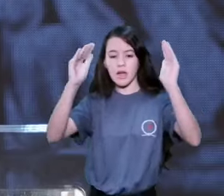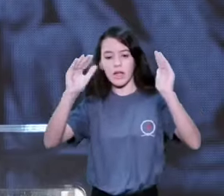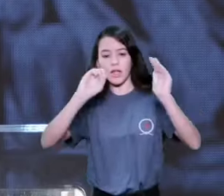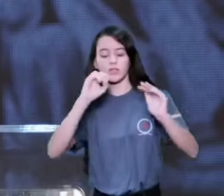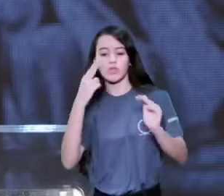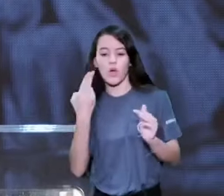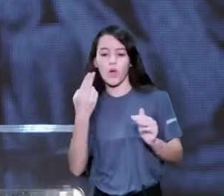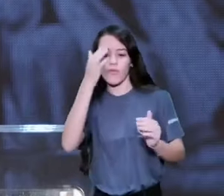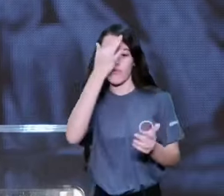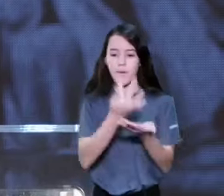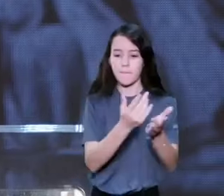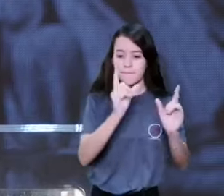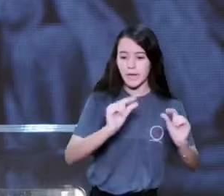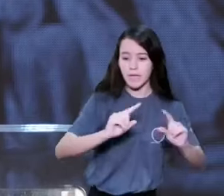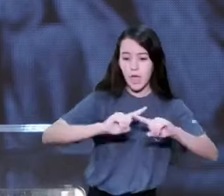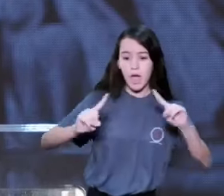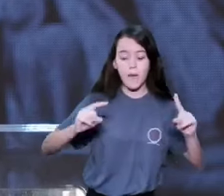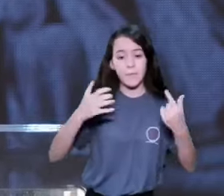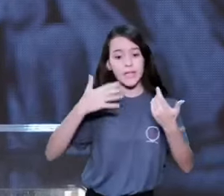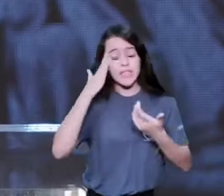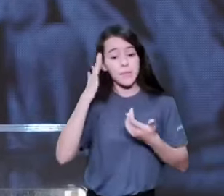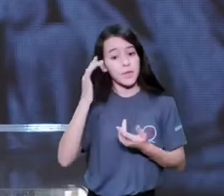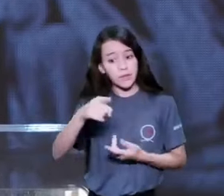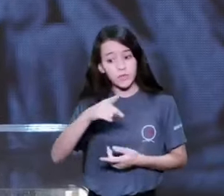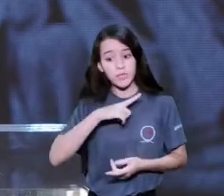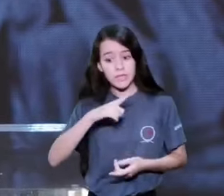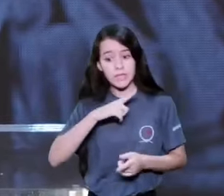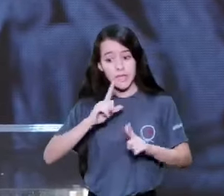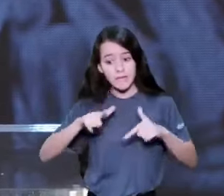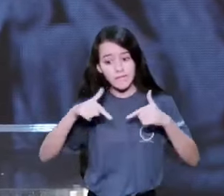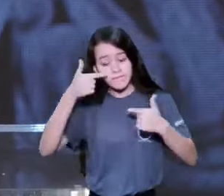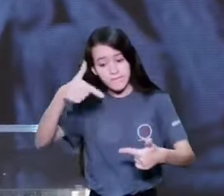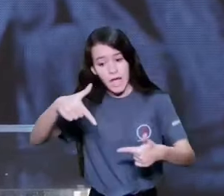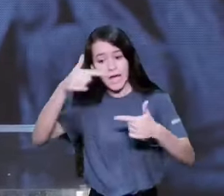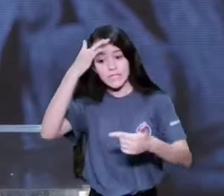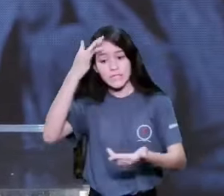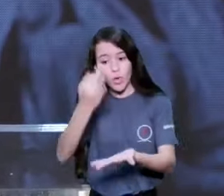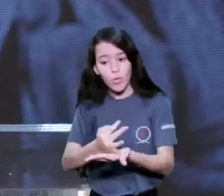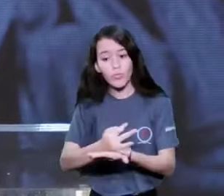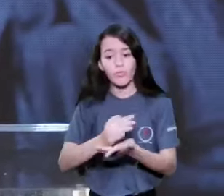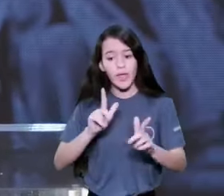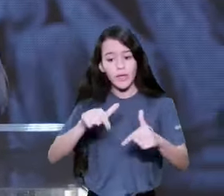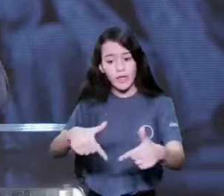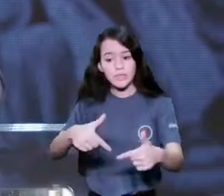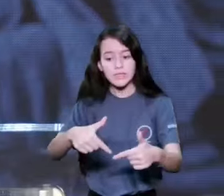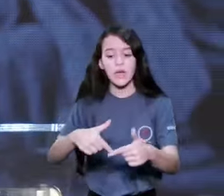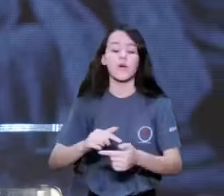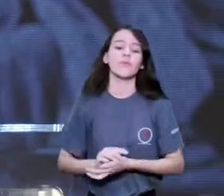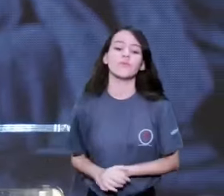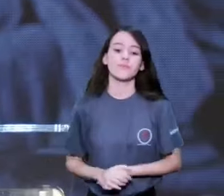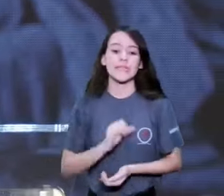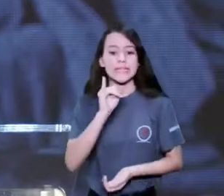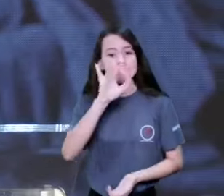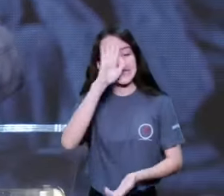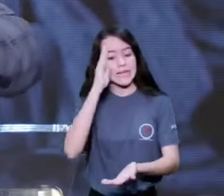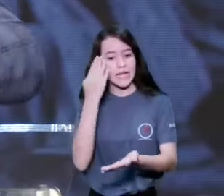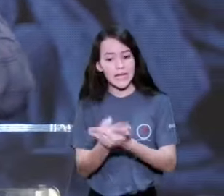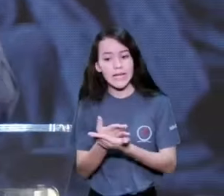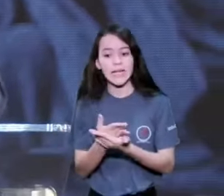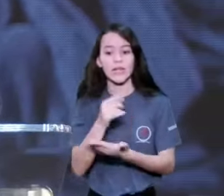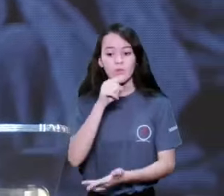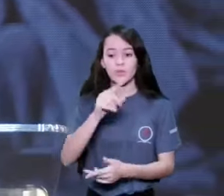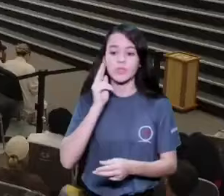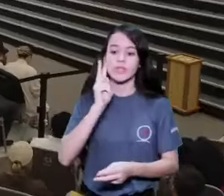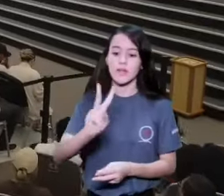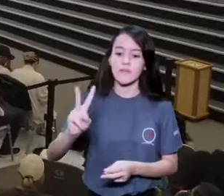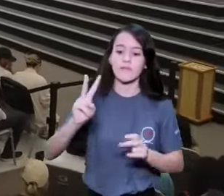ou uma pequena fé ele quer saber que você ponha essa Fé em Ação e ele diz se você crê você